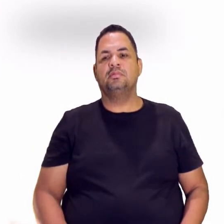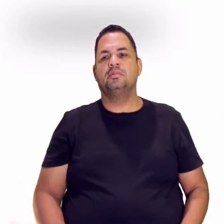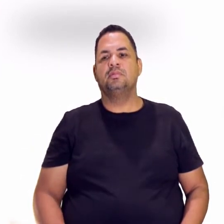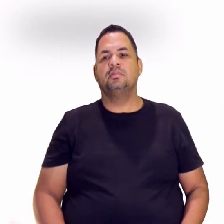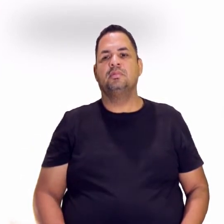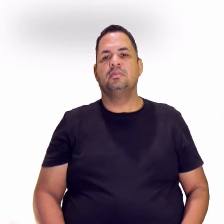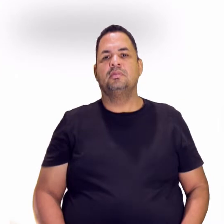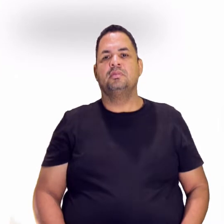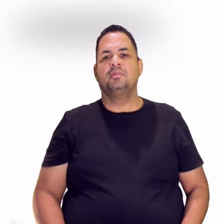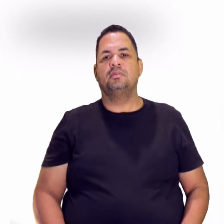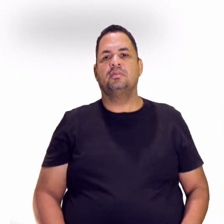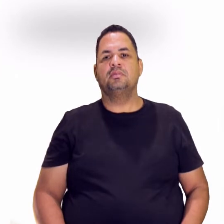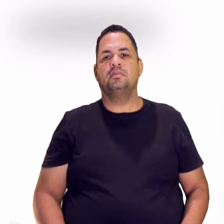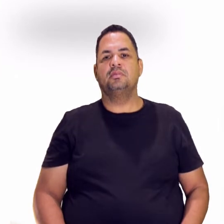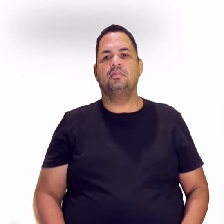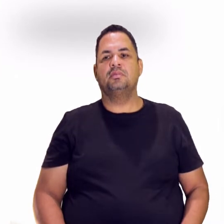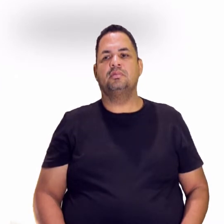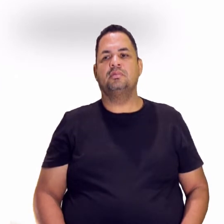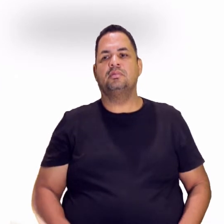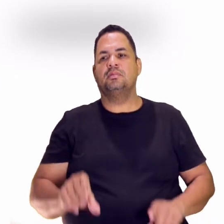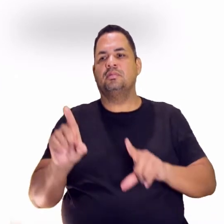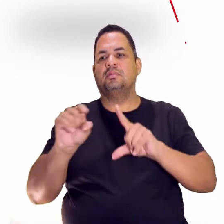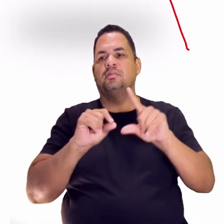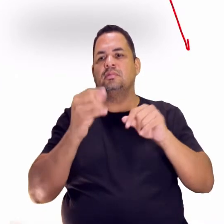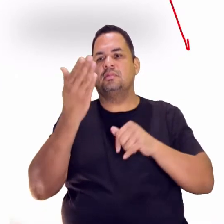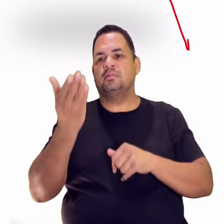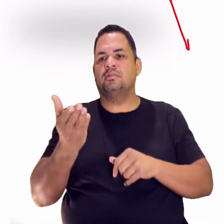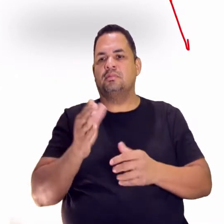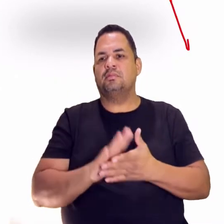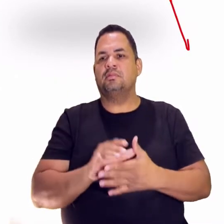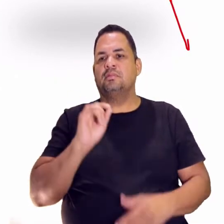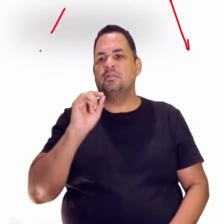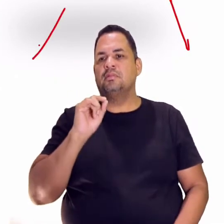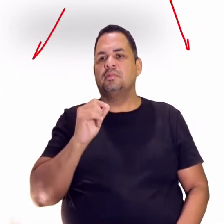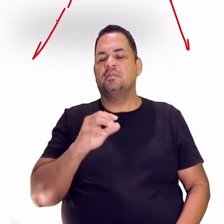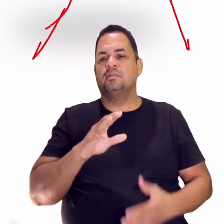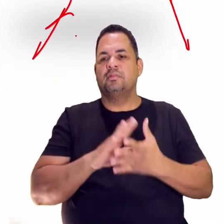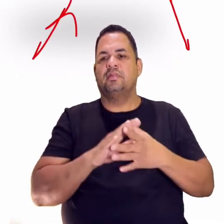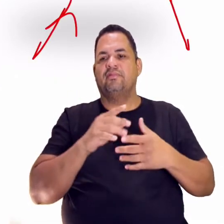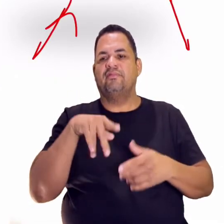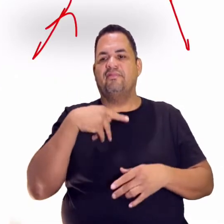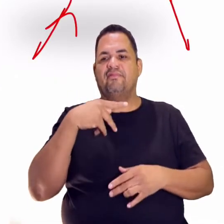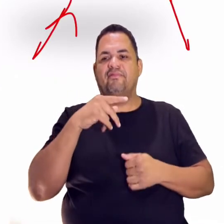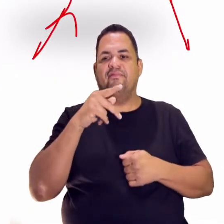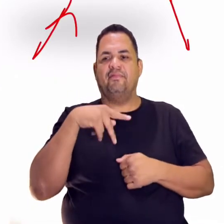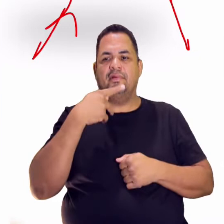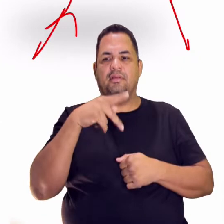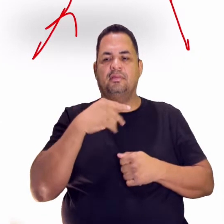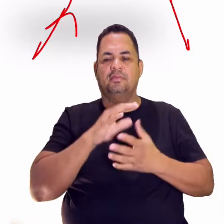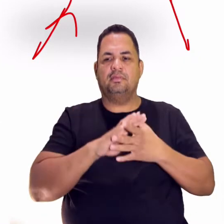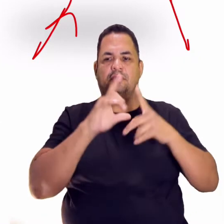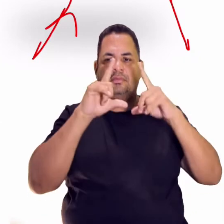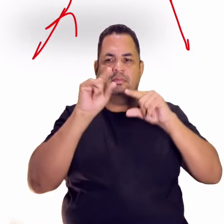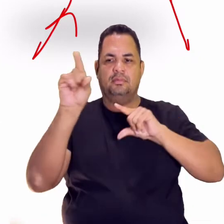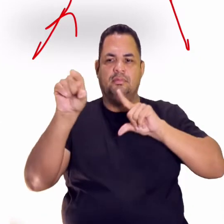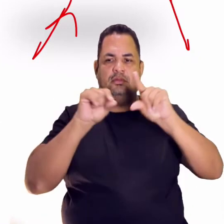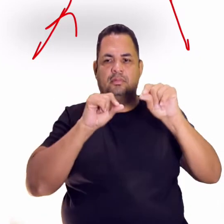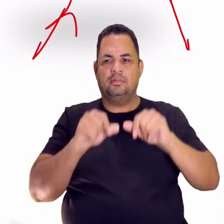ambiental, olha isso aqui, a pessoa escolheu, aquela coisa que eu estava falando ainda há pouco da fotografia, né? A pessoa escolheu